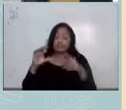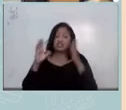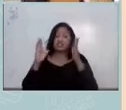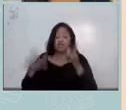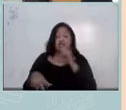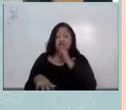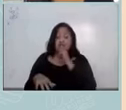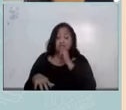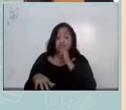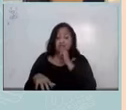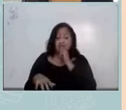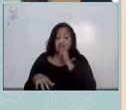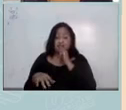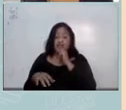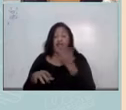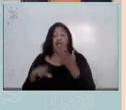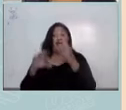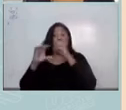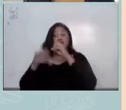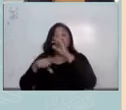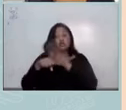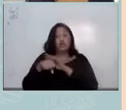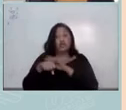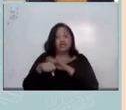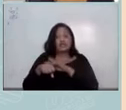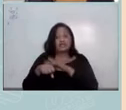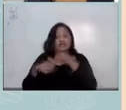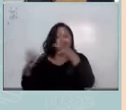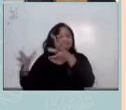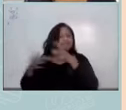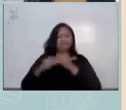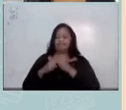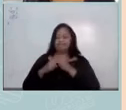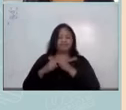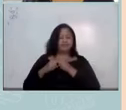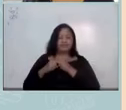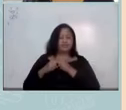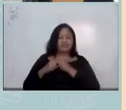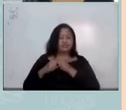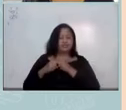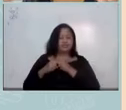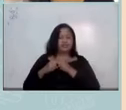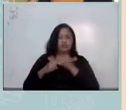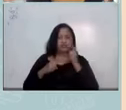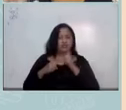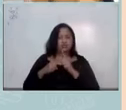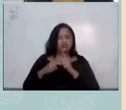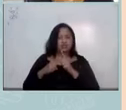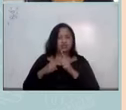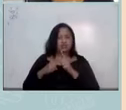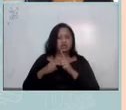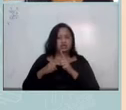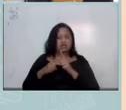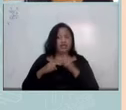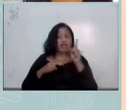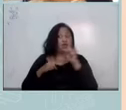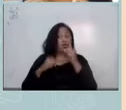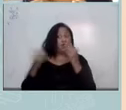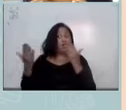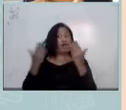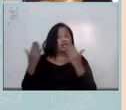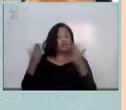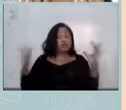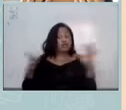doenças que são não transmissíveis, né? Doenças crônicas não transmissíveis, que aí são aquelas doenças, né, que não estão relacionadas a um